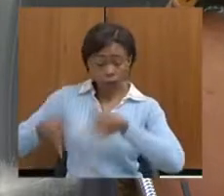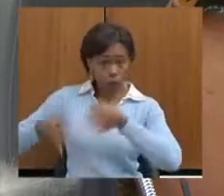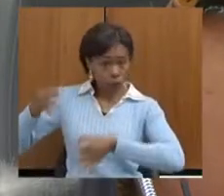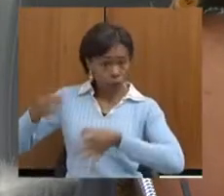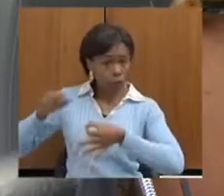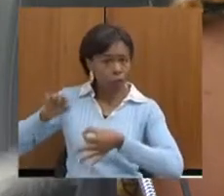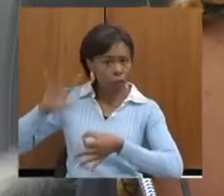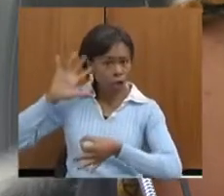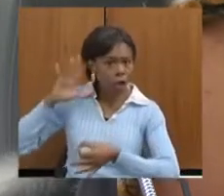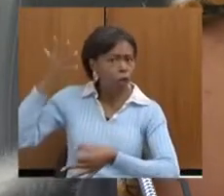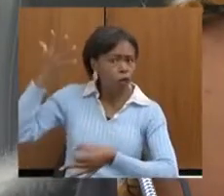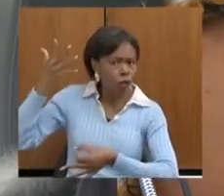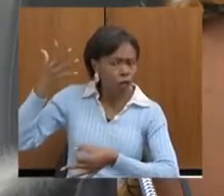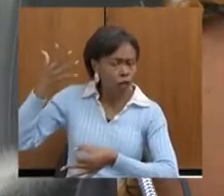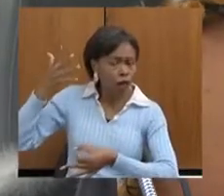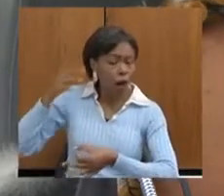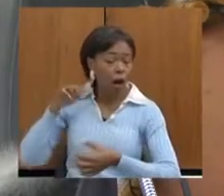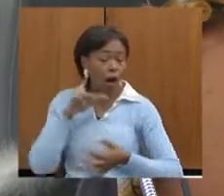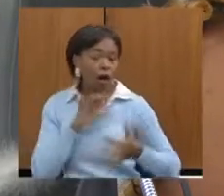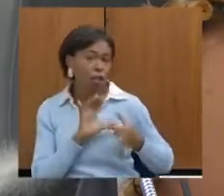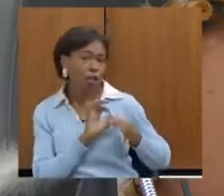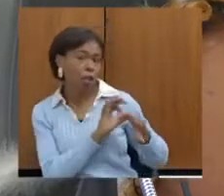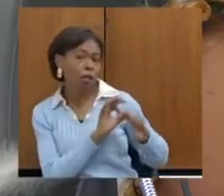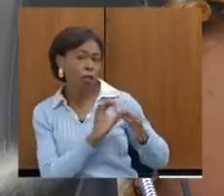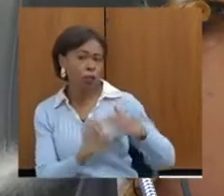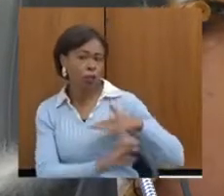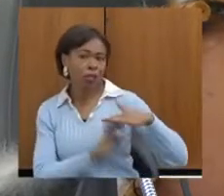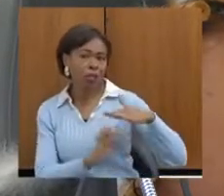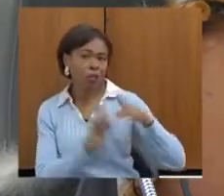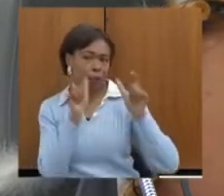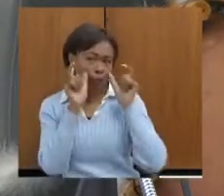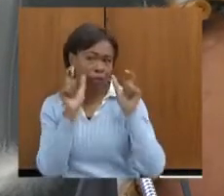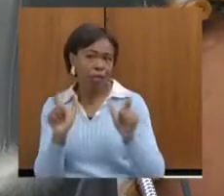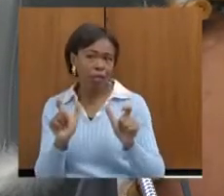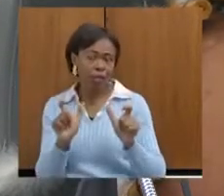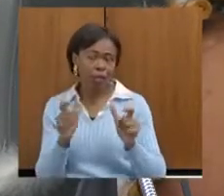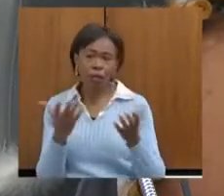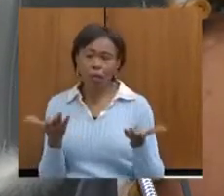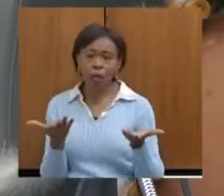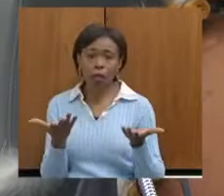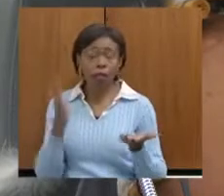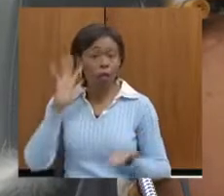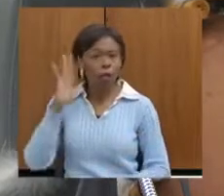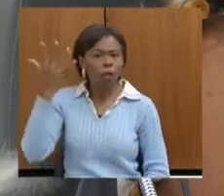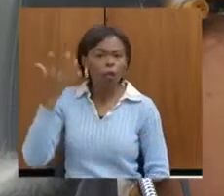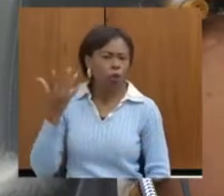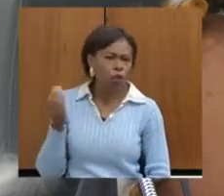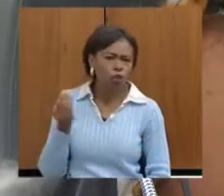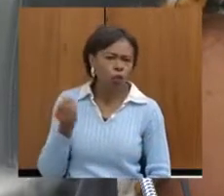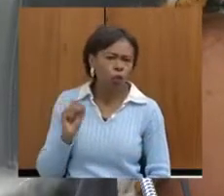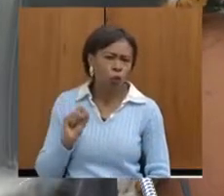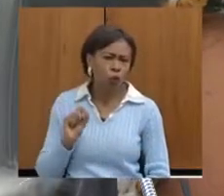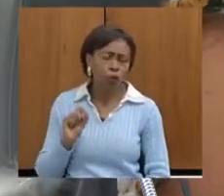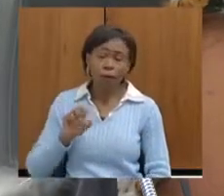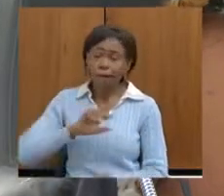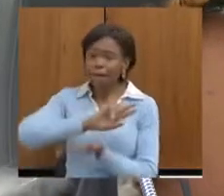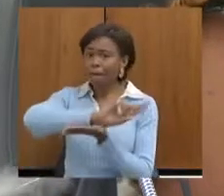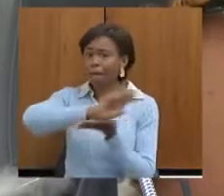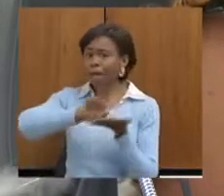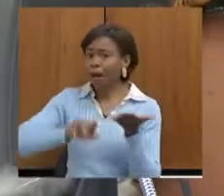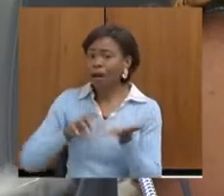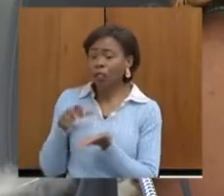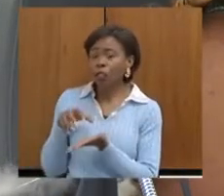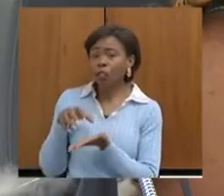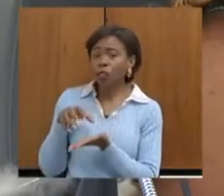com os interesses das empresas mas o desdobramento prático disso foi a atuação de muitos no